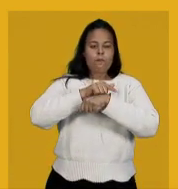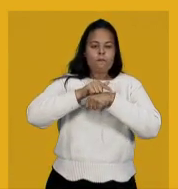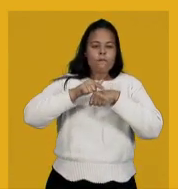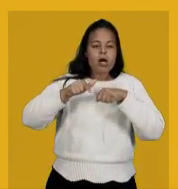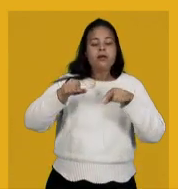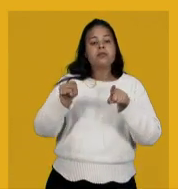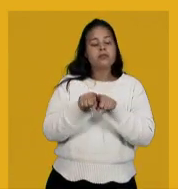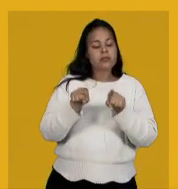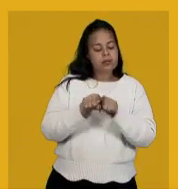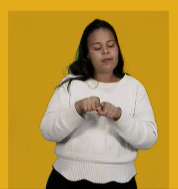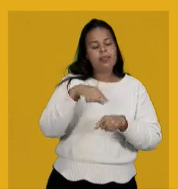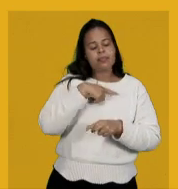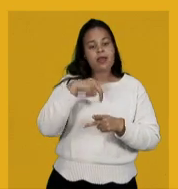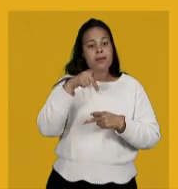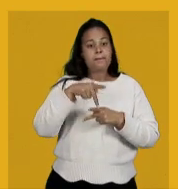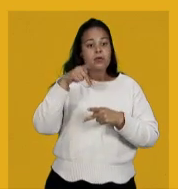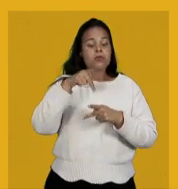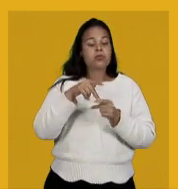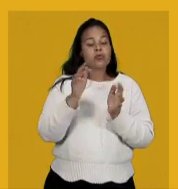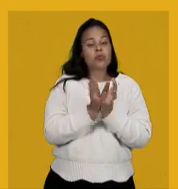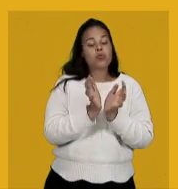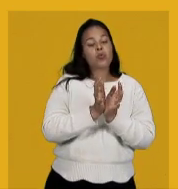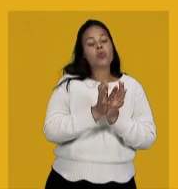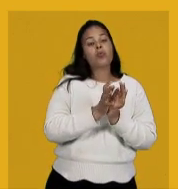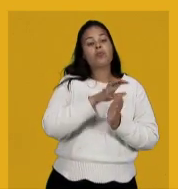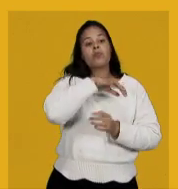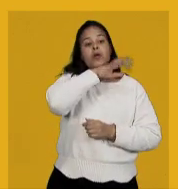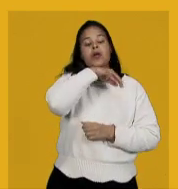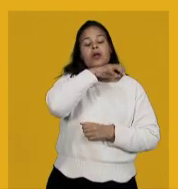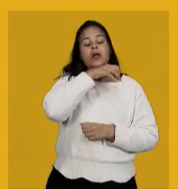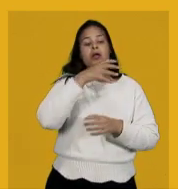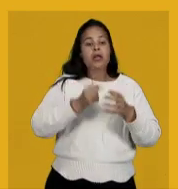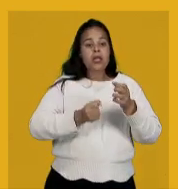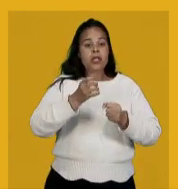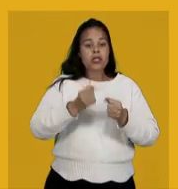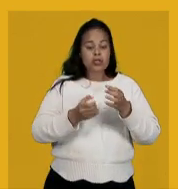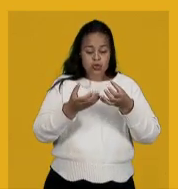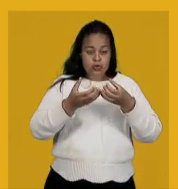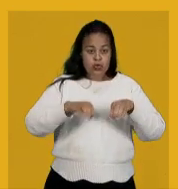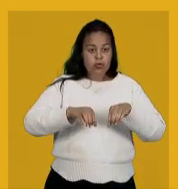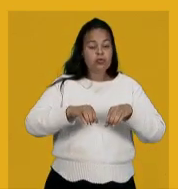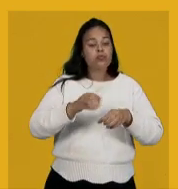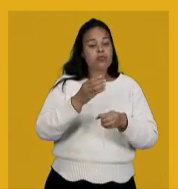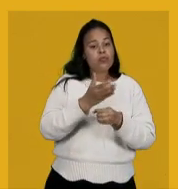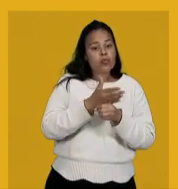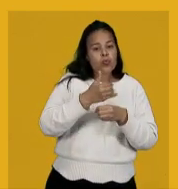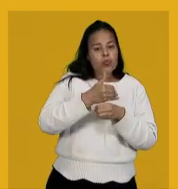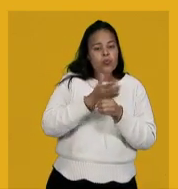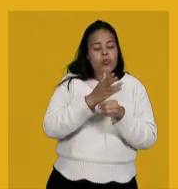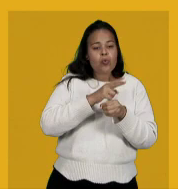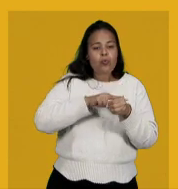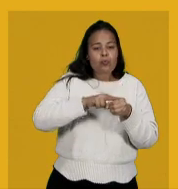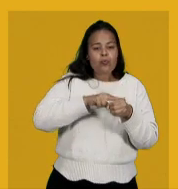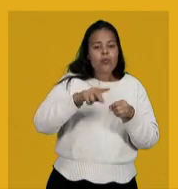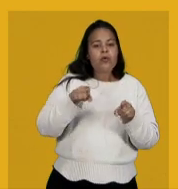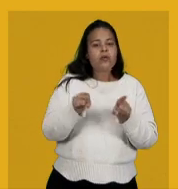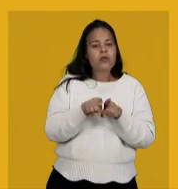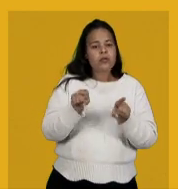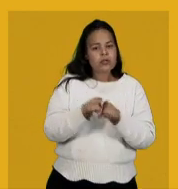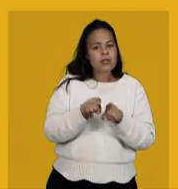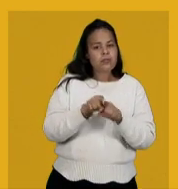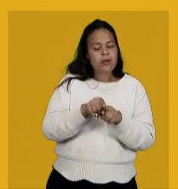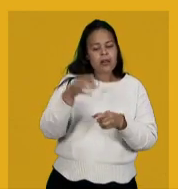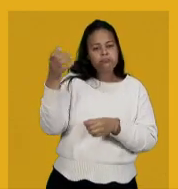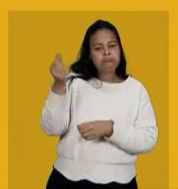proteínas estão presentes em alimentos de origem animal, carne vermelha e branca, leite e ovos. E nas leguminosas, que são feijão,